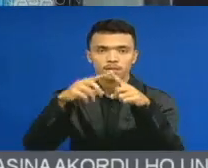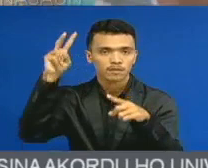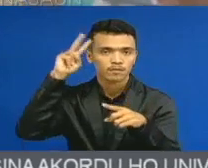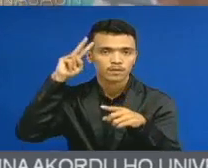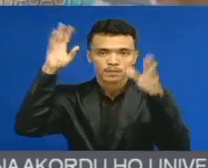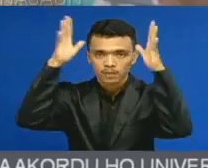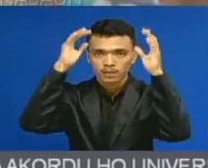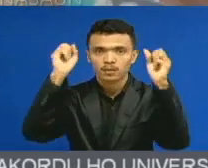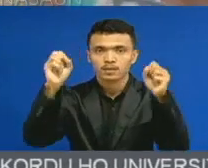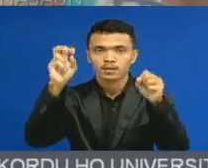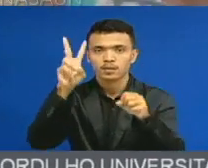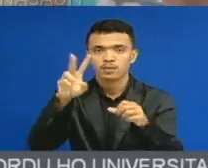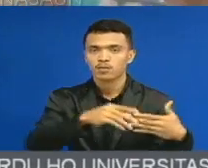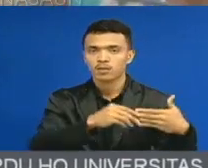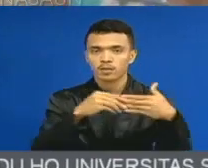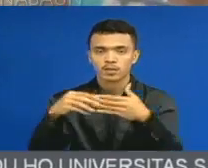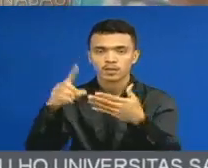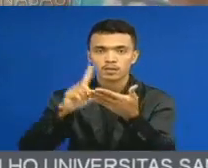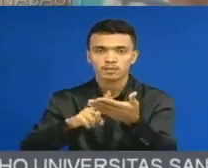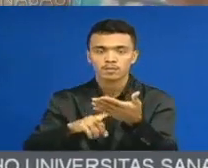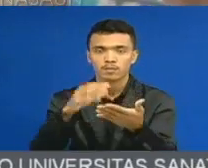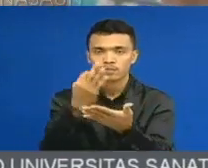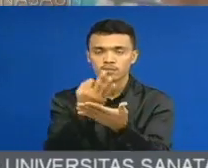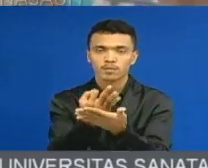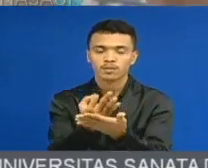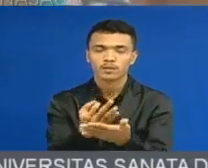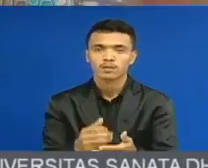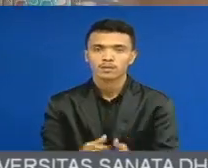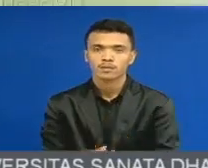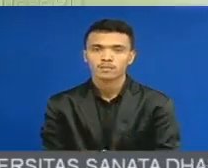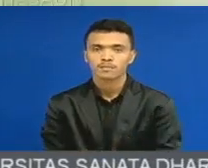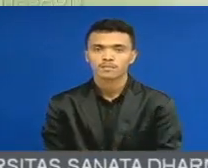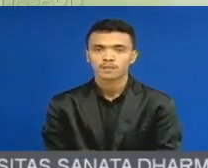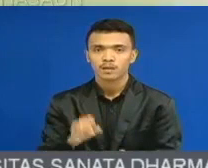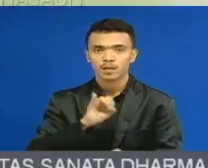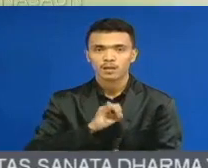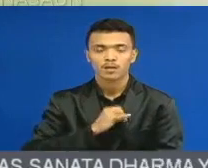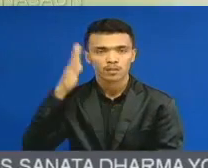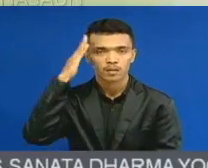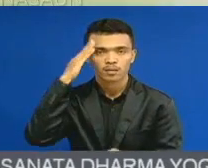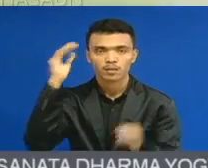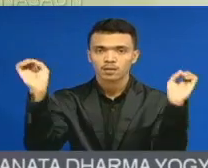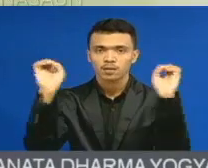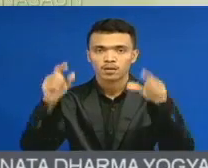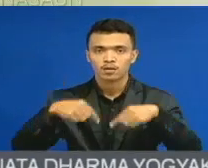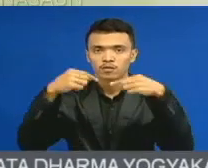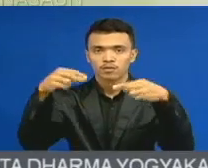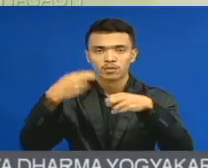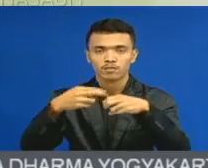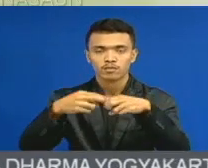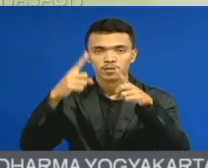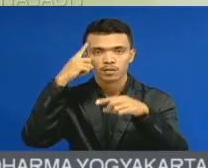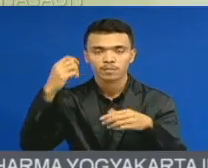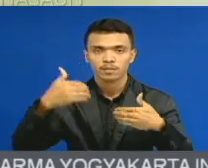Vice-Presidente na Rua, onde lidera debate orçamento retificativo. Ao não lá foi impacto também temos a vice rua vice